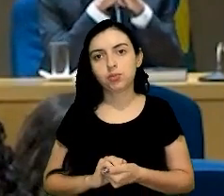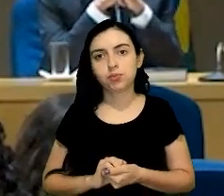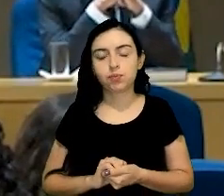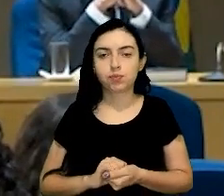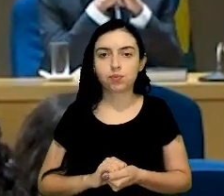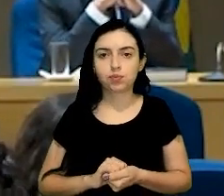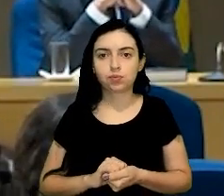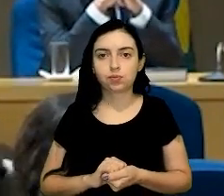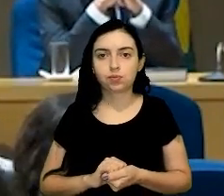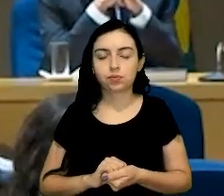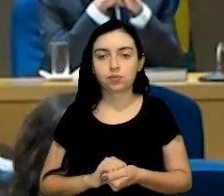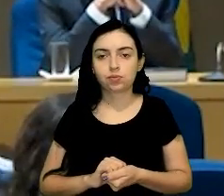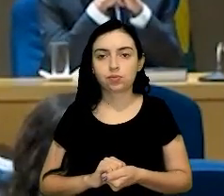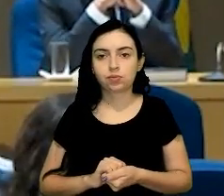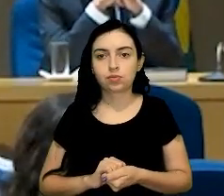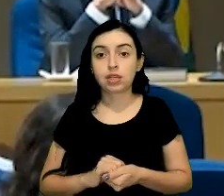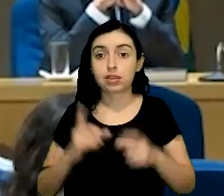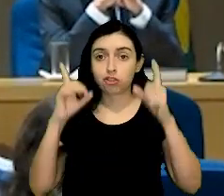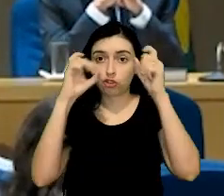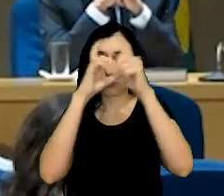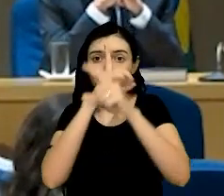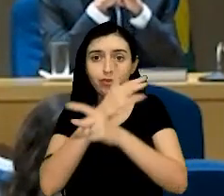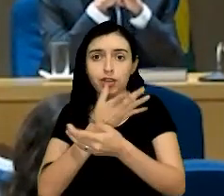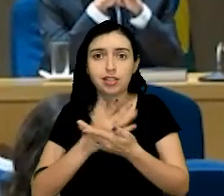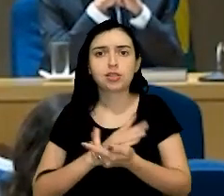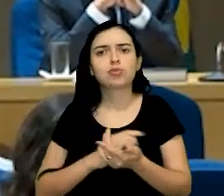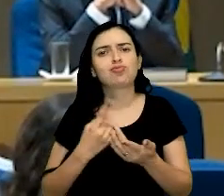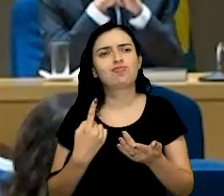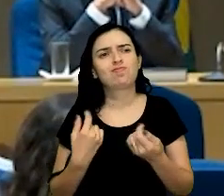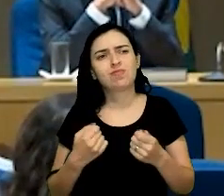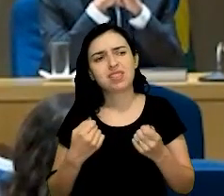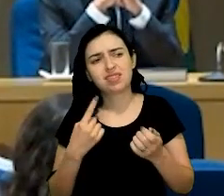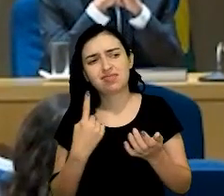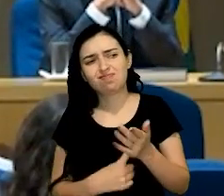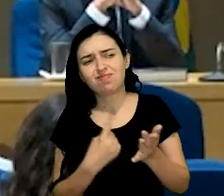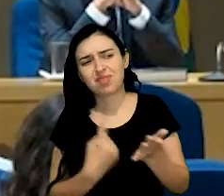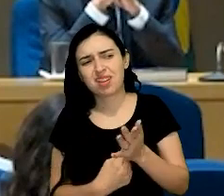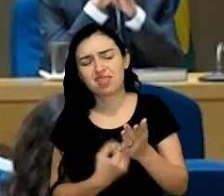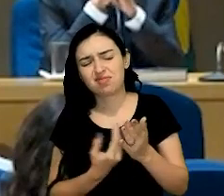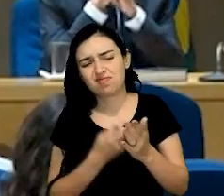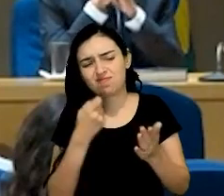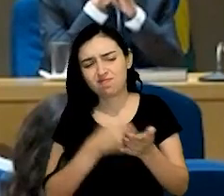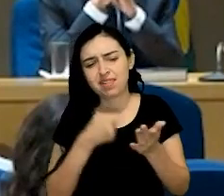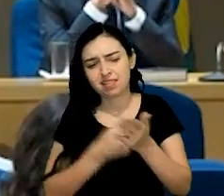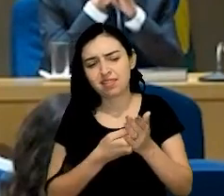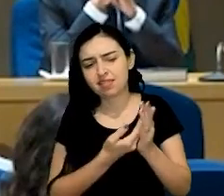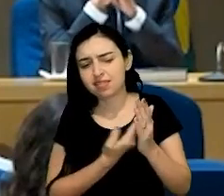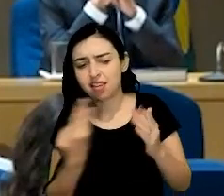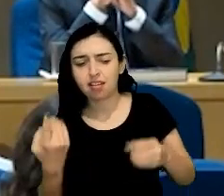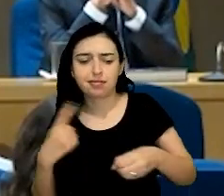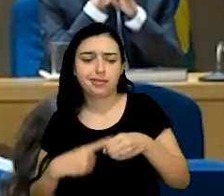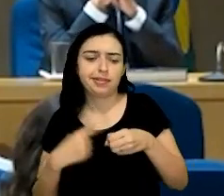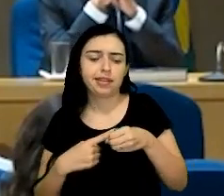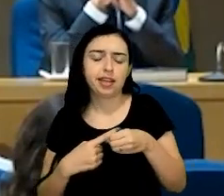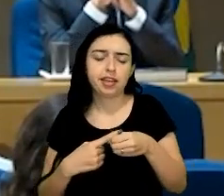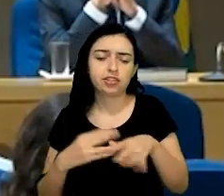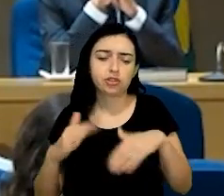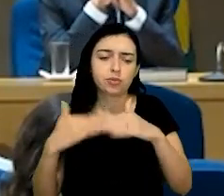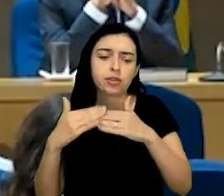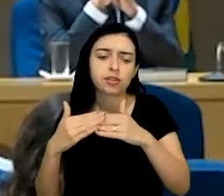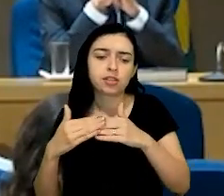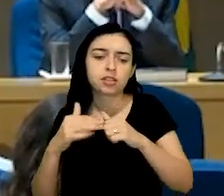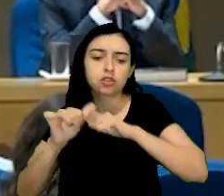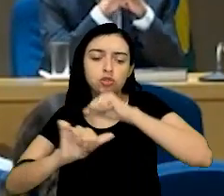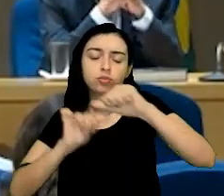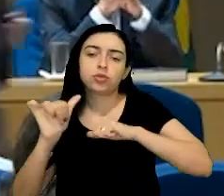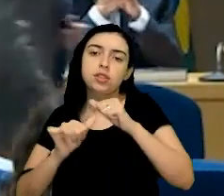situações difíceis, que são obrigados a deixar suas cidades, os seus povoados, nesse processo de transformação que ocorre no mundo,